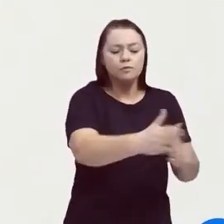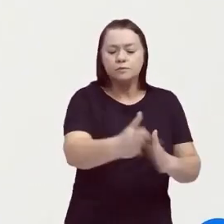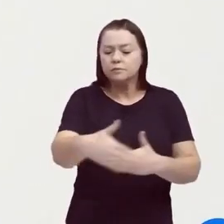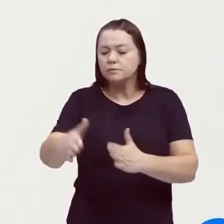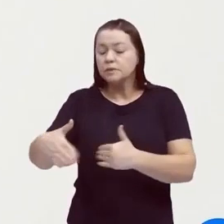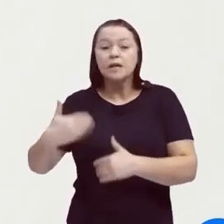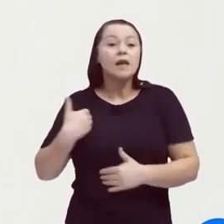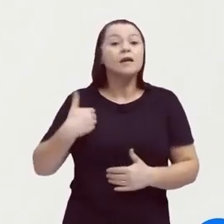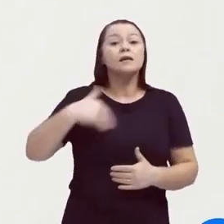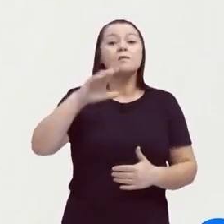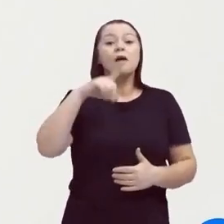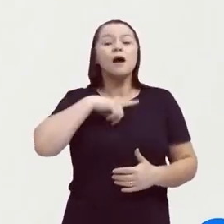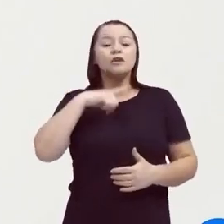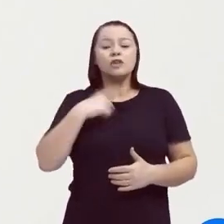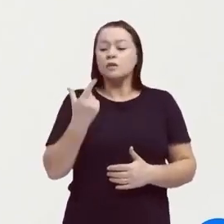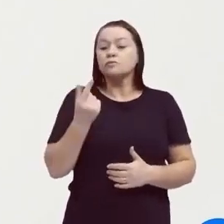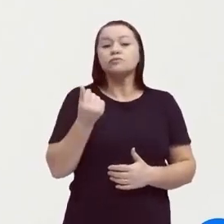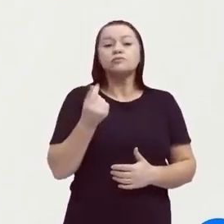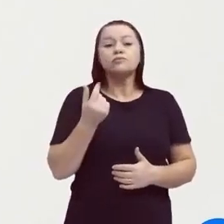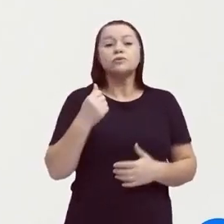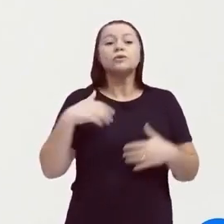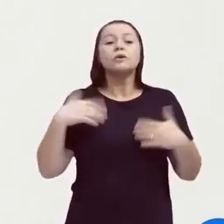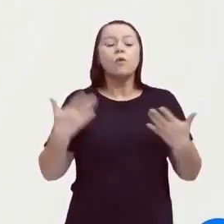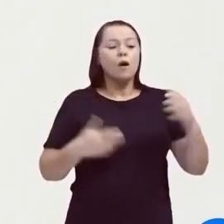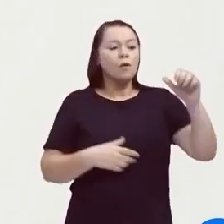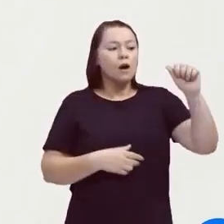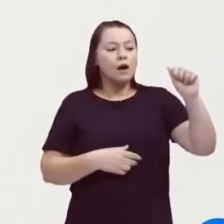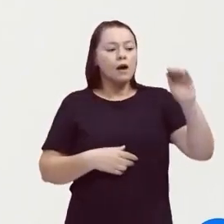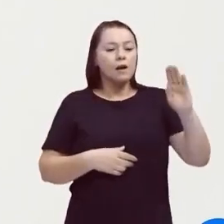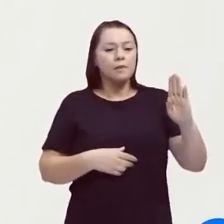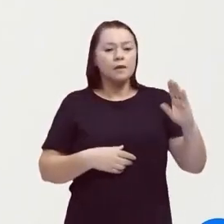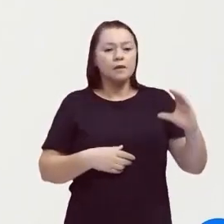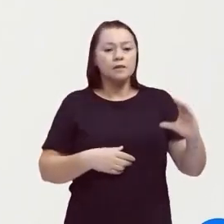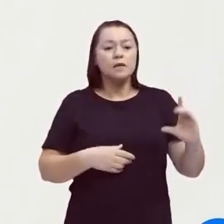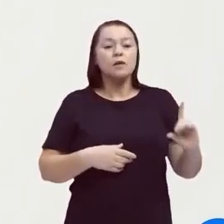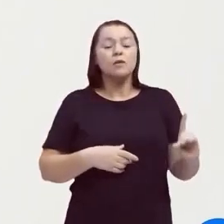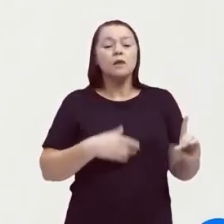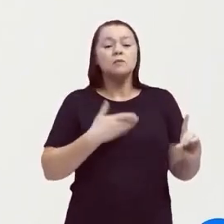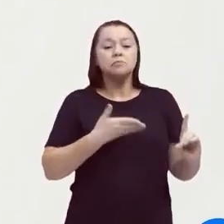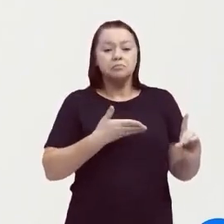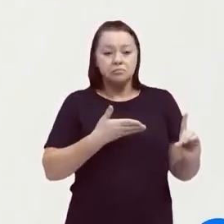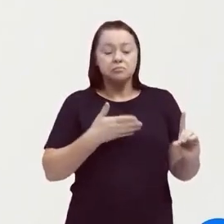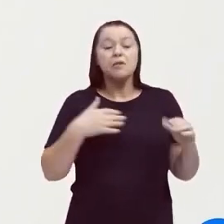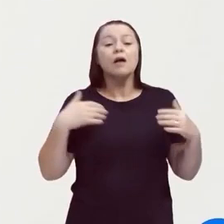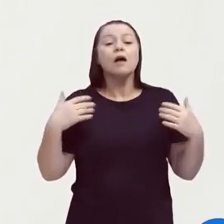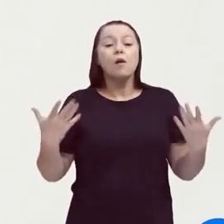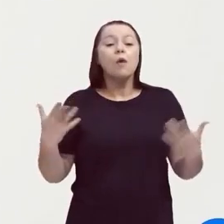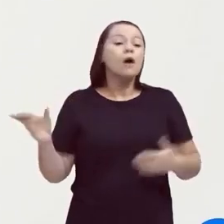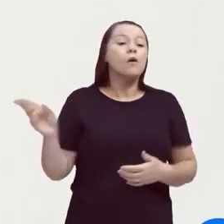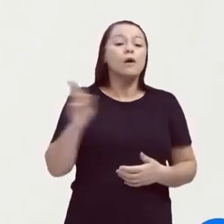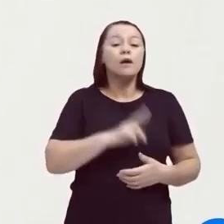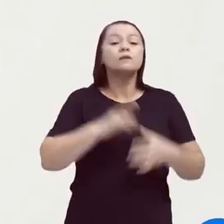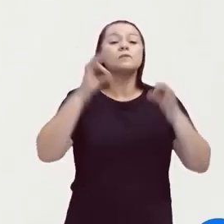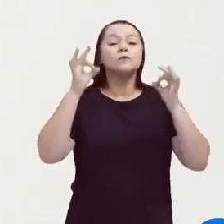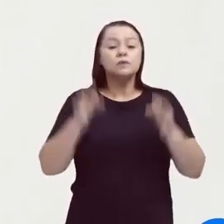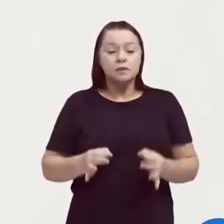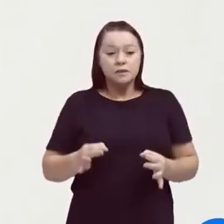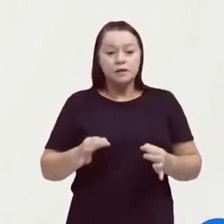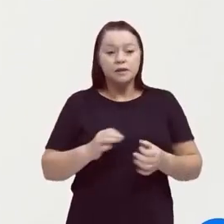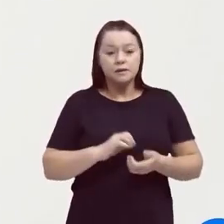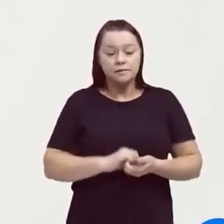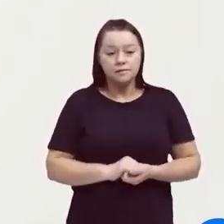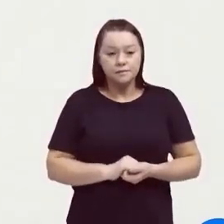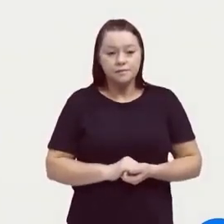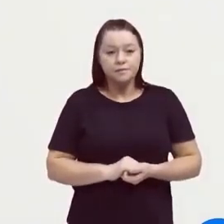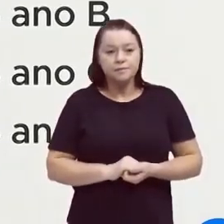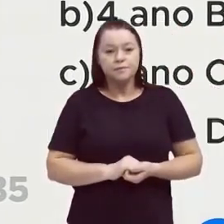no arraial? Letra A, quarto ano A, letra B, quarto ano B, letra C, quarto ano C ou letra D, quarto